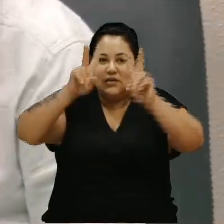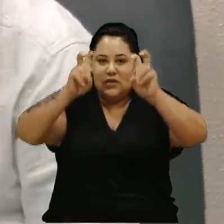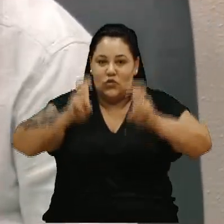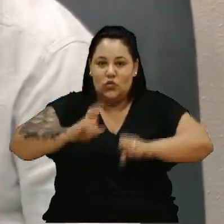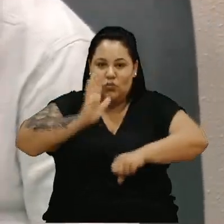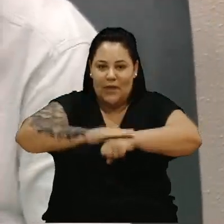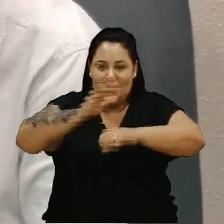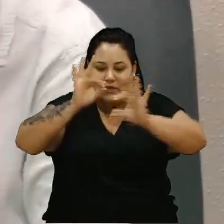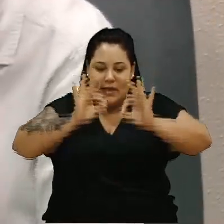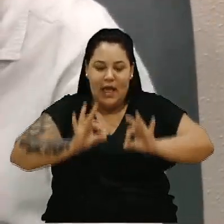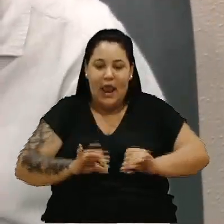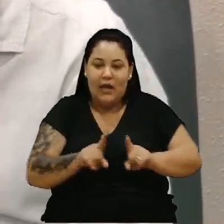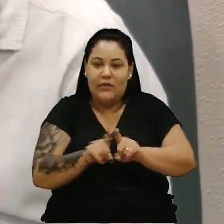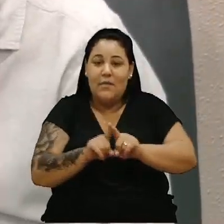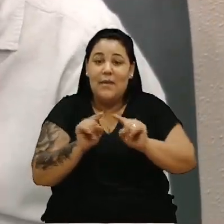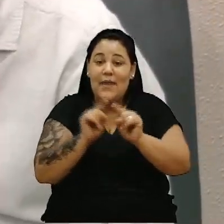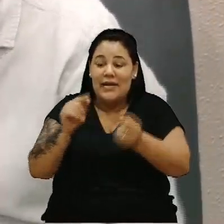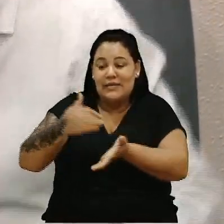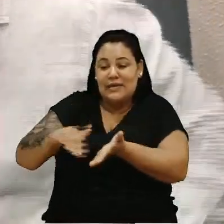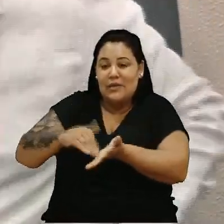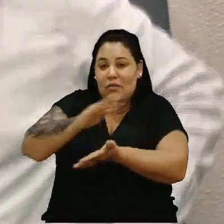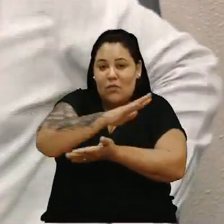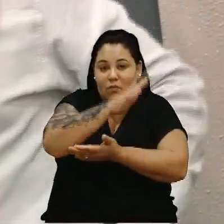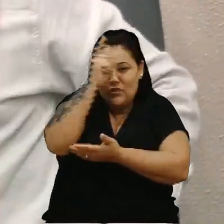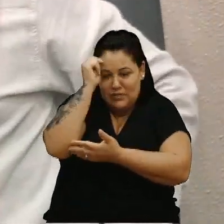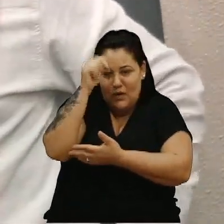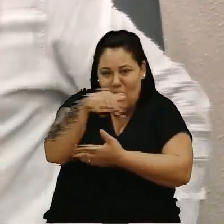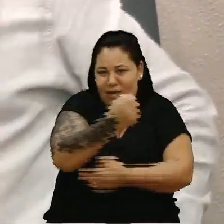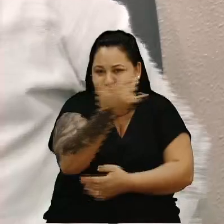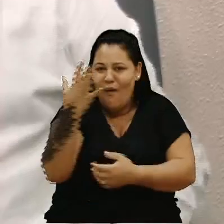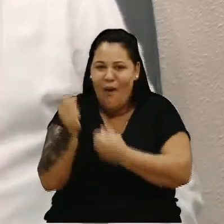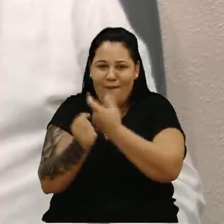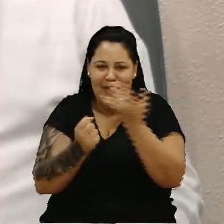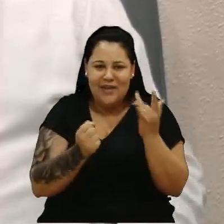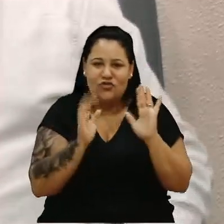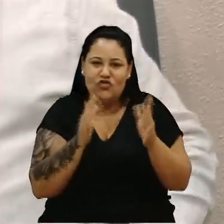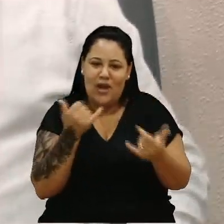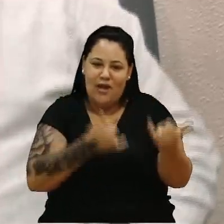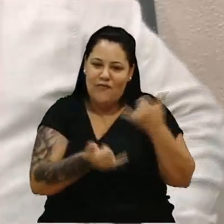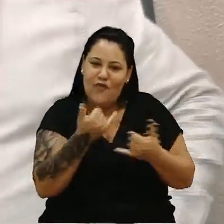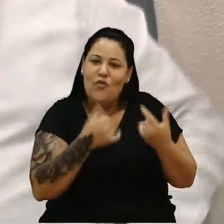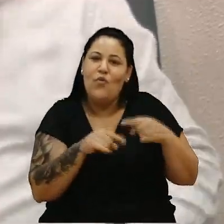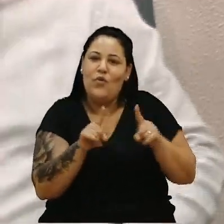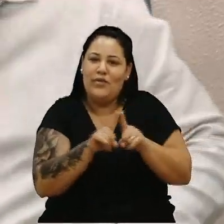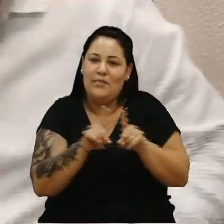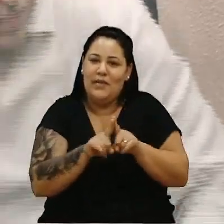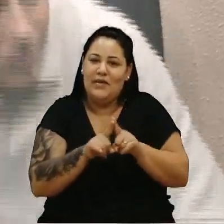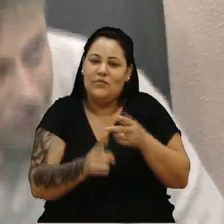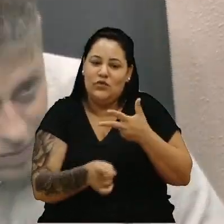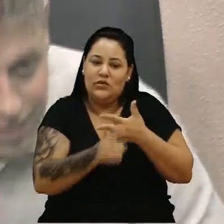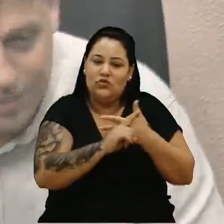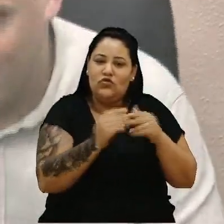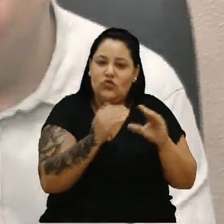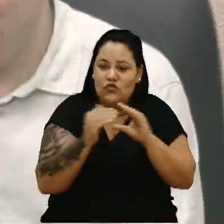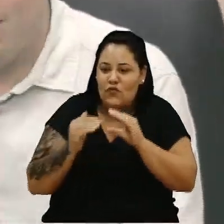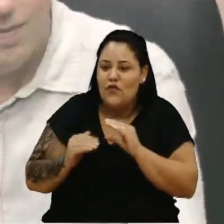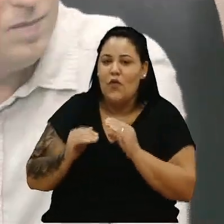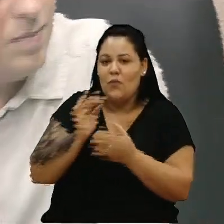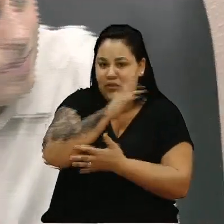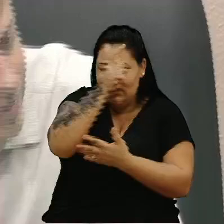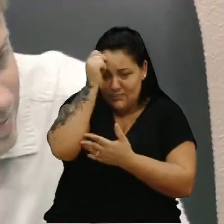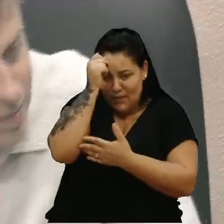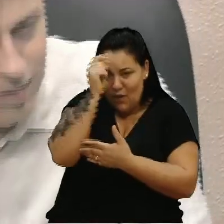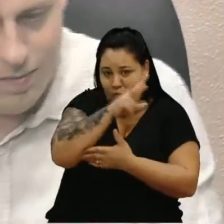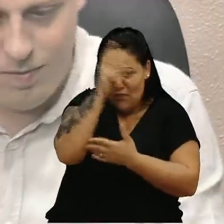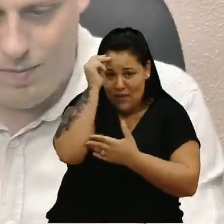detalhado, mas a Secretaria Municipal do Meio Ambiente nos informou que enviou para o Executivo Municipal, para o prefeito, para mandar para